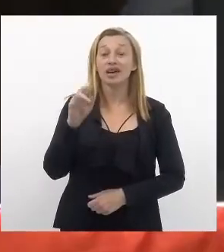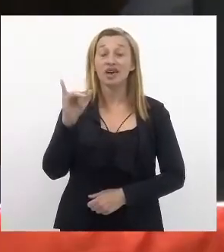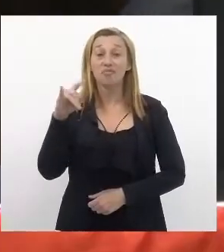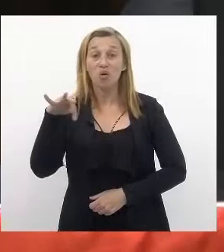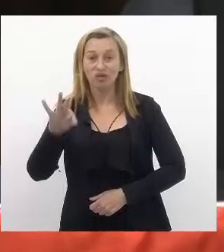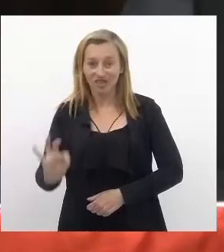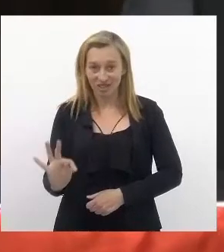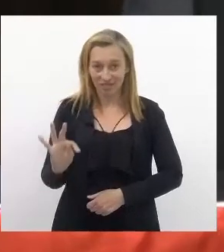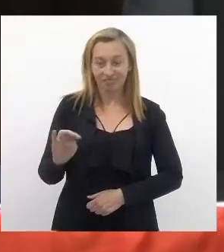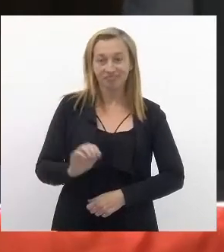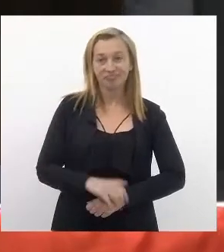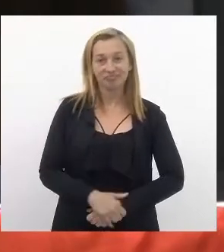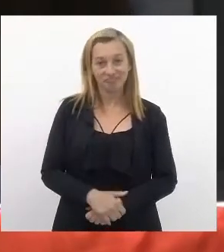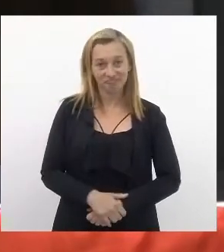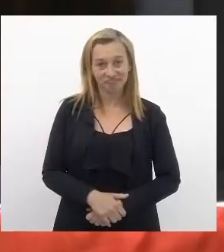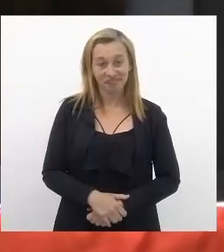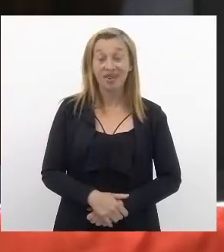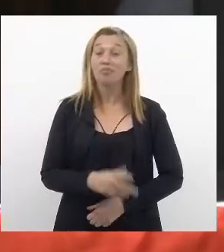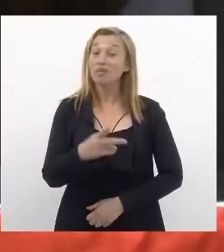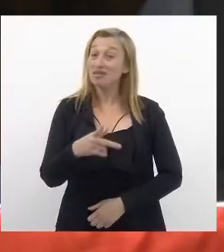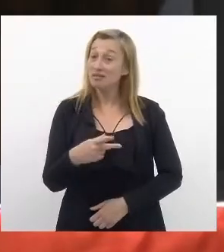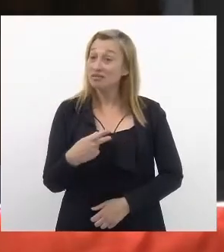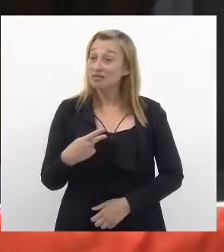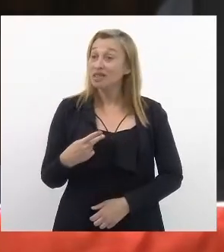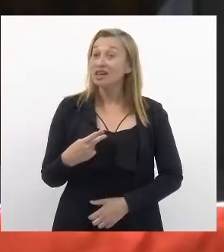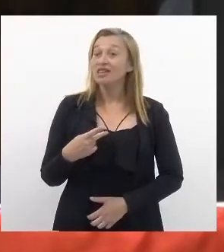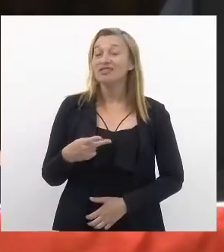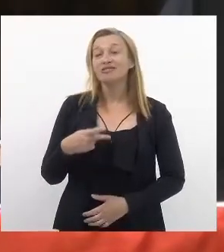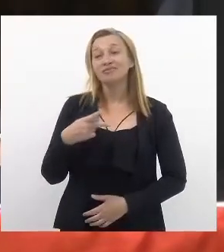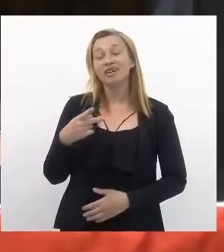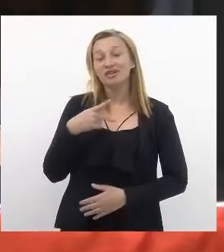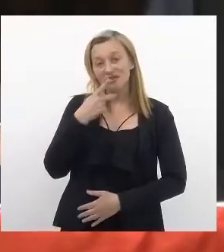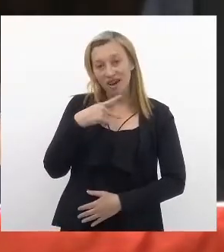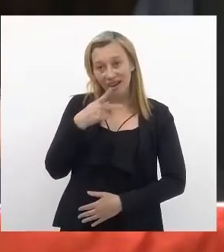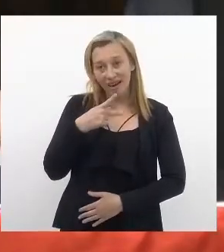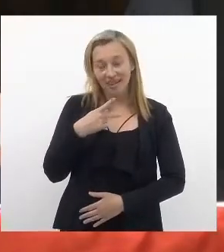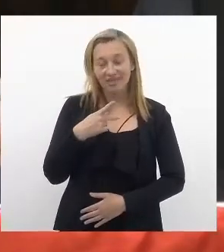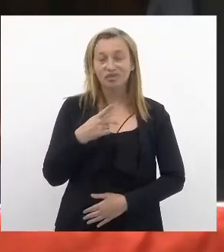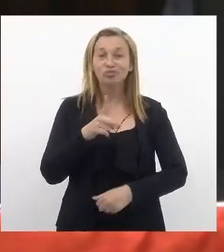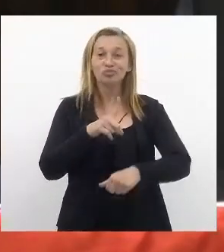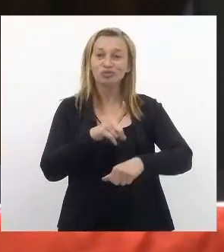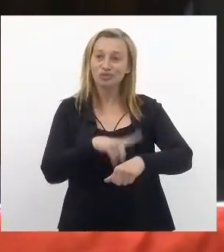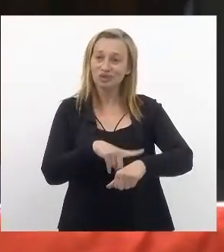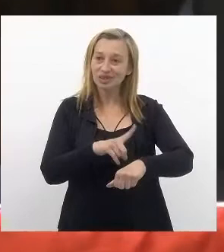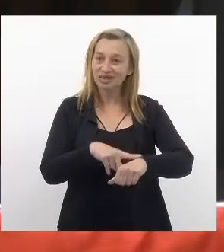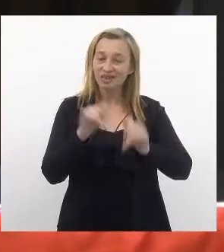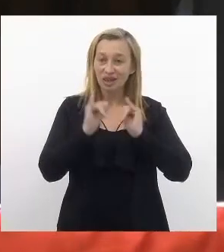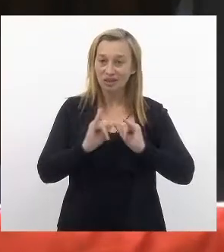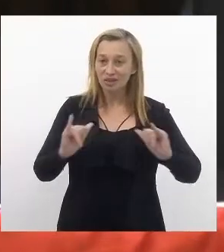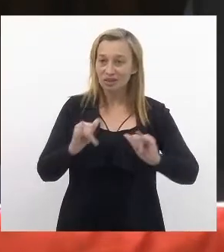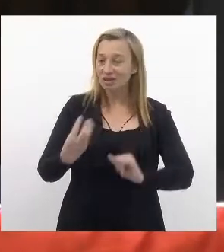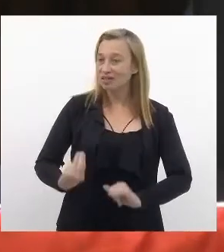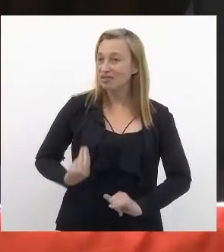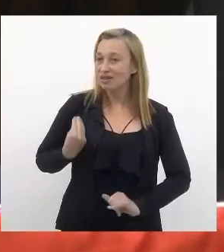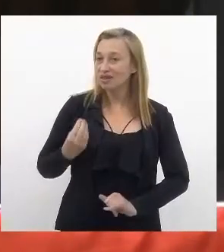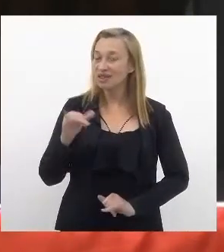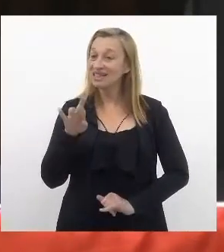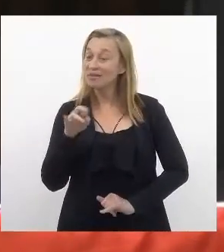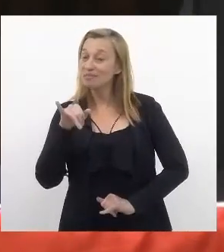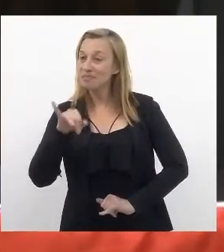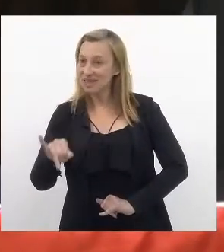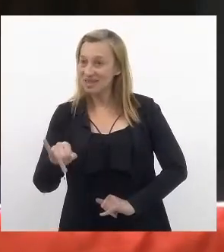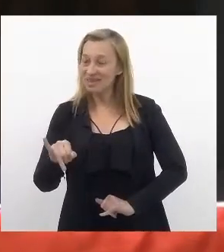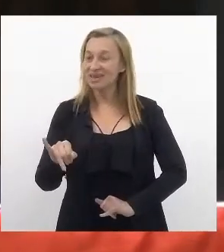Raymond, para fazer a sua saudação, ao tempo que anuncia a presença do Samir